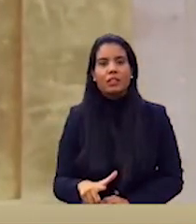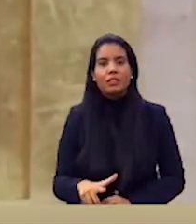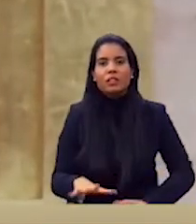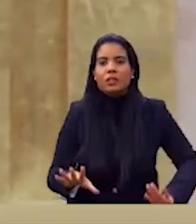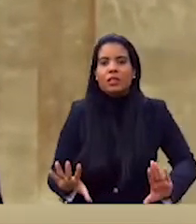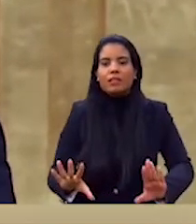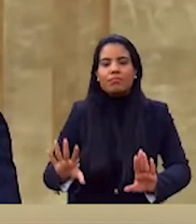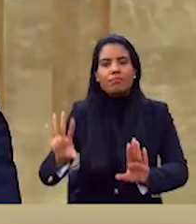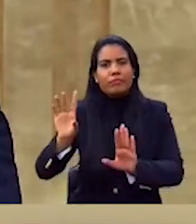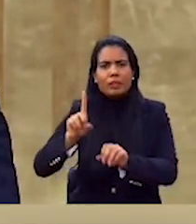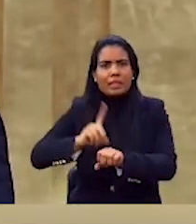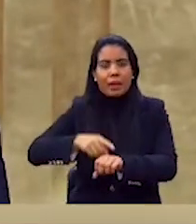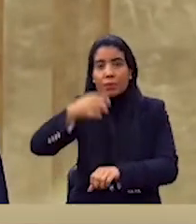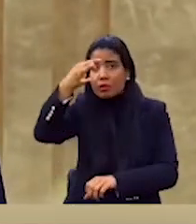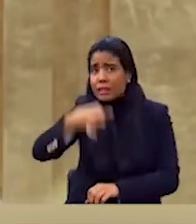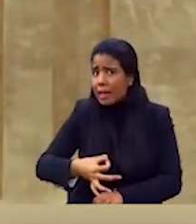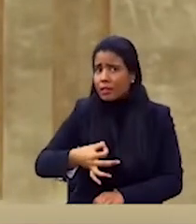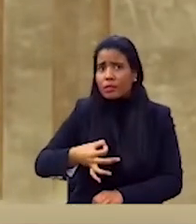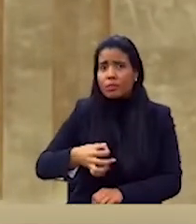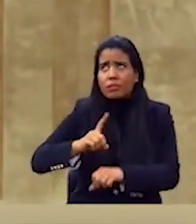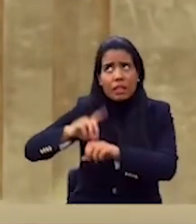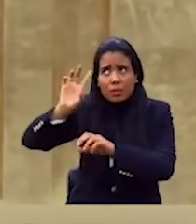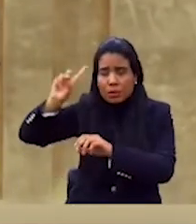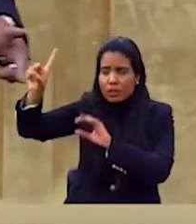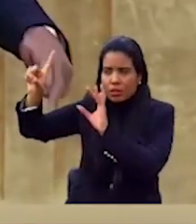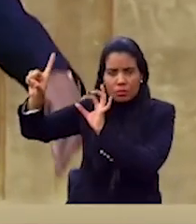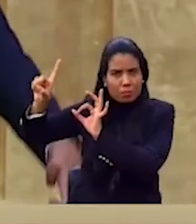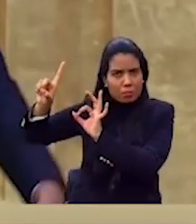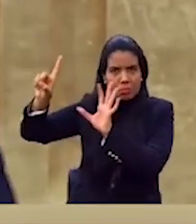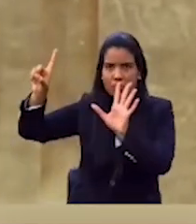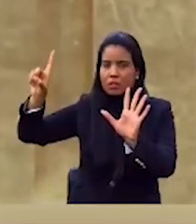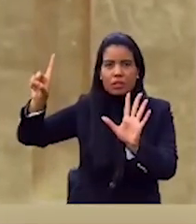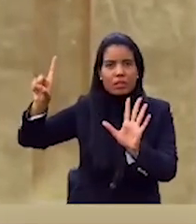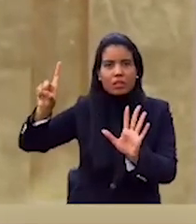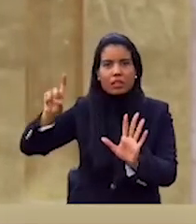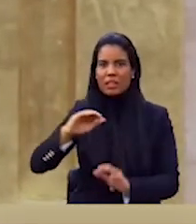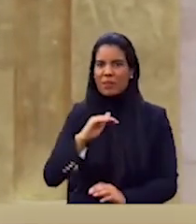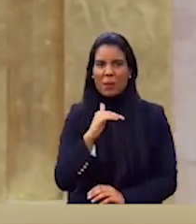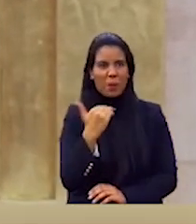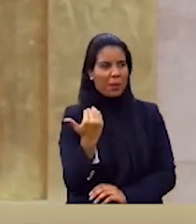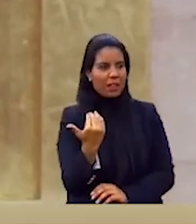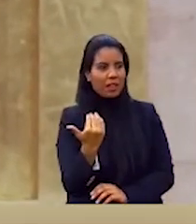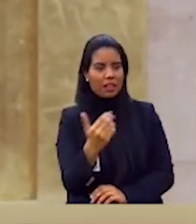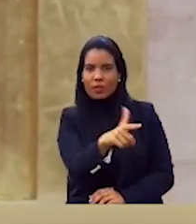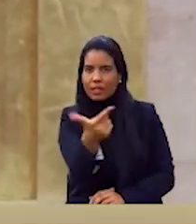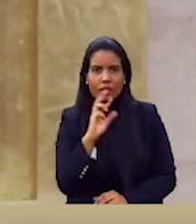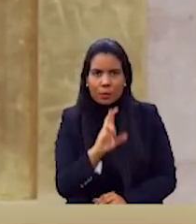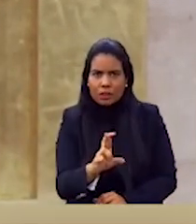no tempo dele, mas ela vai vir. Você não vai morrer sem a resposta. Amém, pessoal.